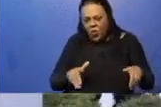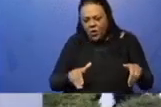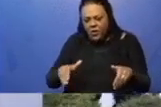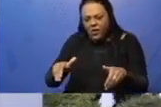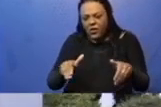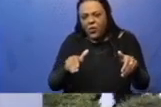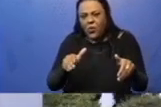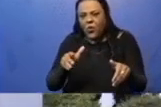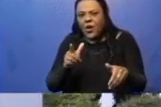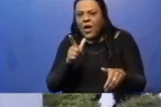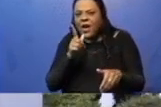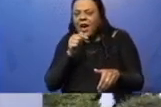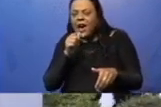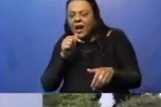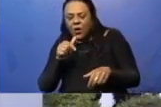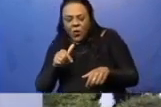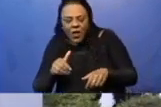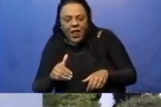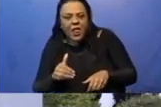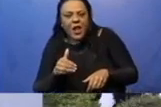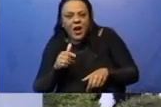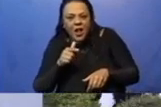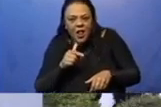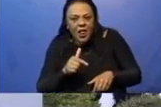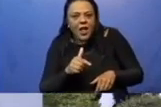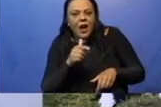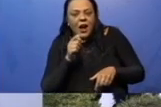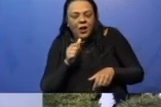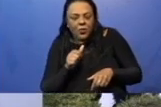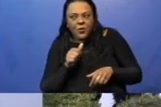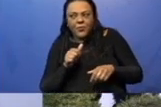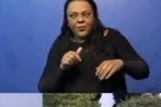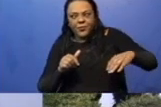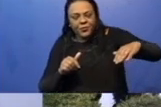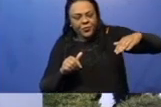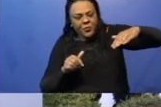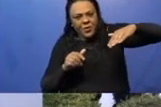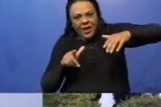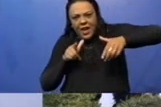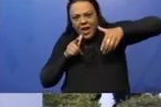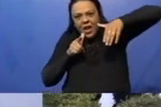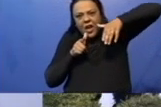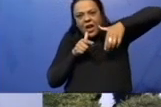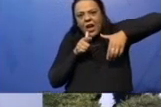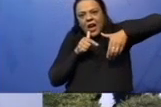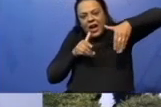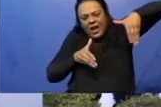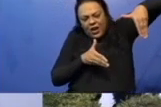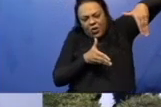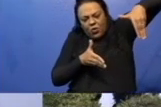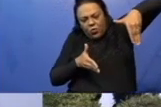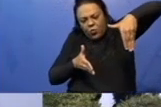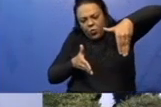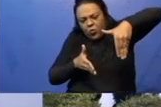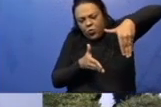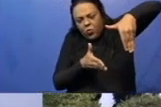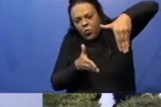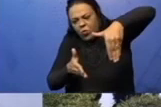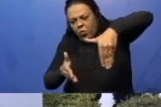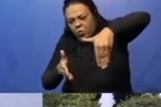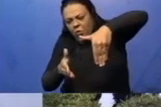riacho. O terreno era inclinado e, por isso, havia uma correnteza forte. Então, a água passava